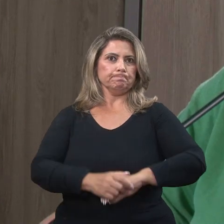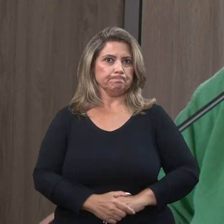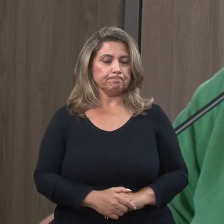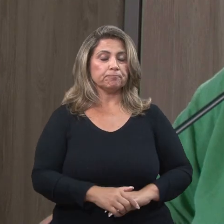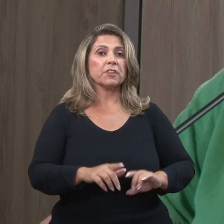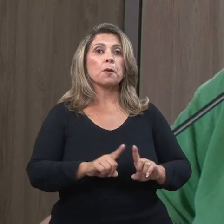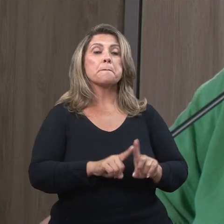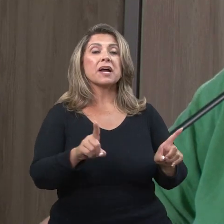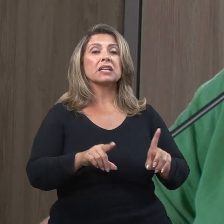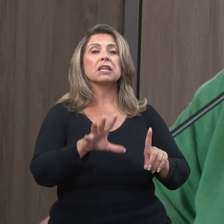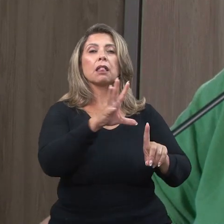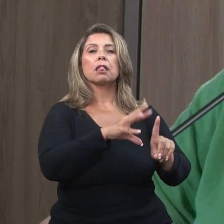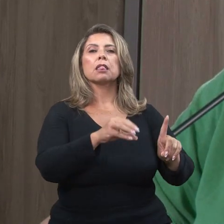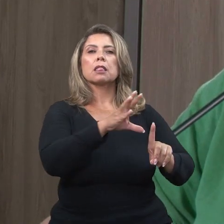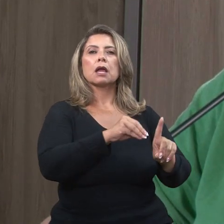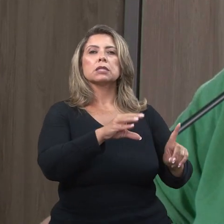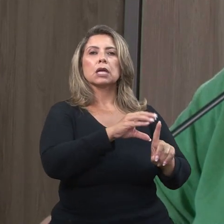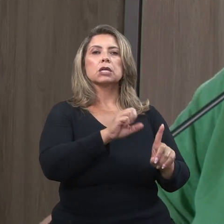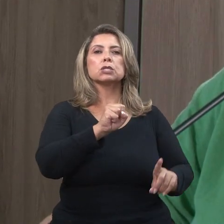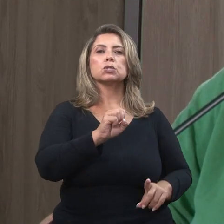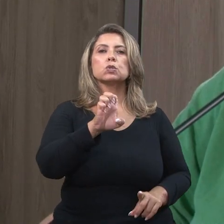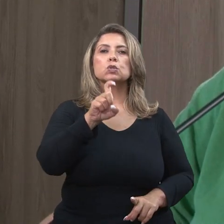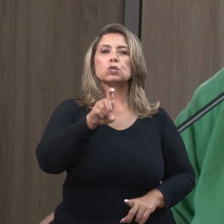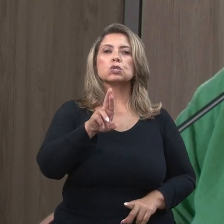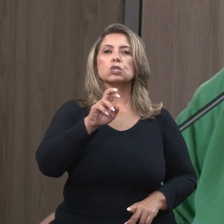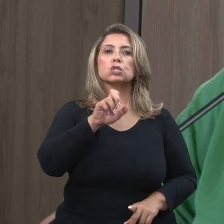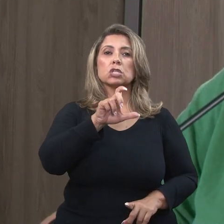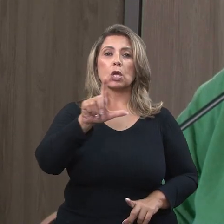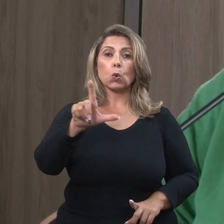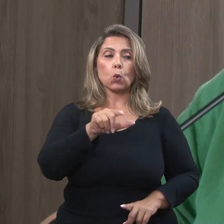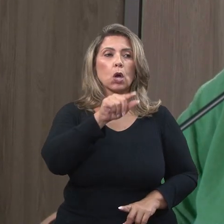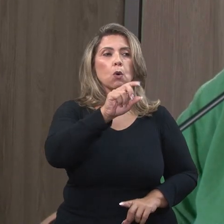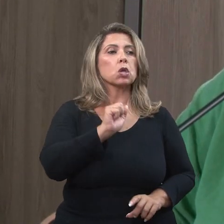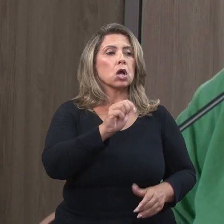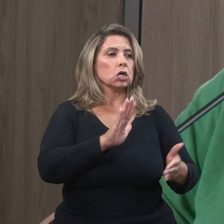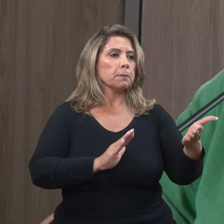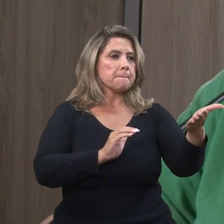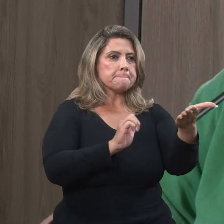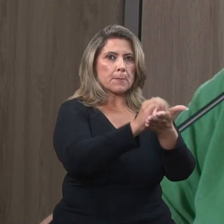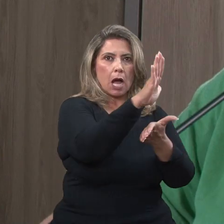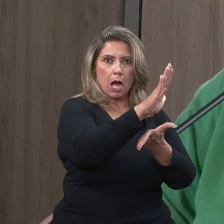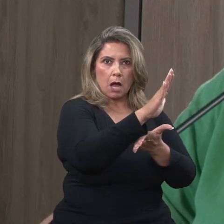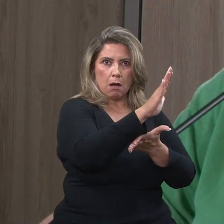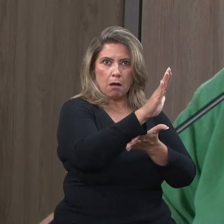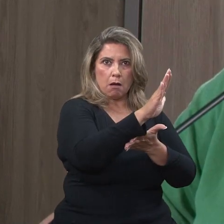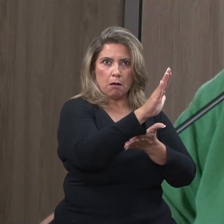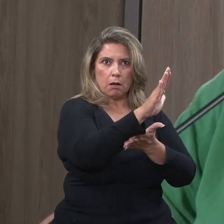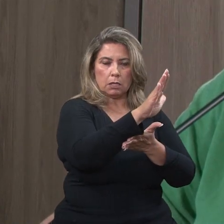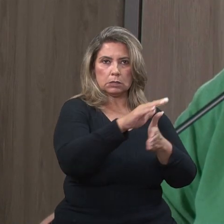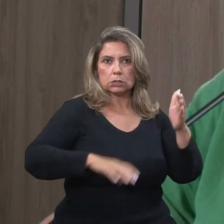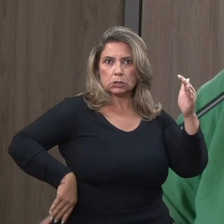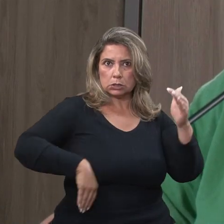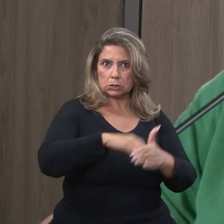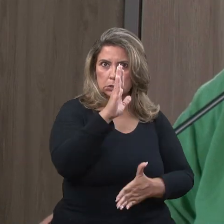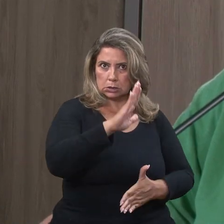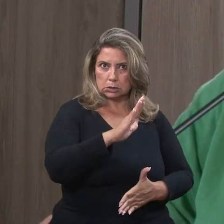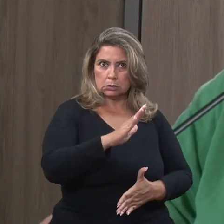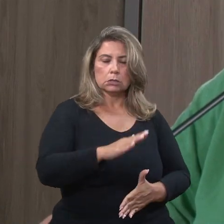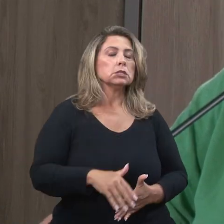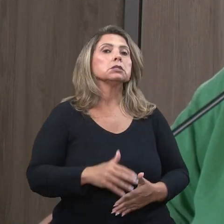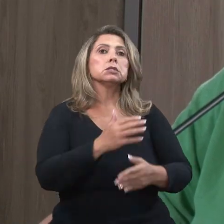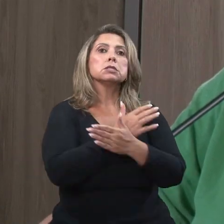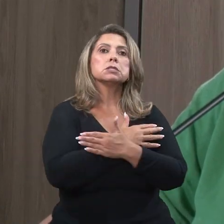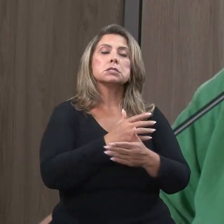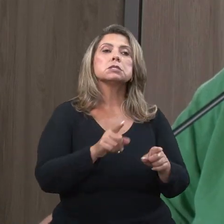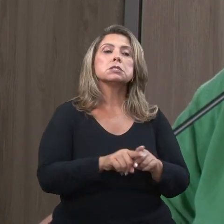uma situação onde ela gera demissão do serviço público. A demissão sem prejuízo, inclusive,